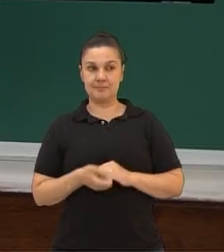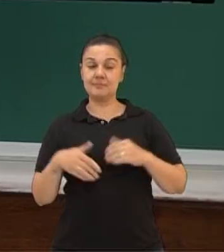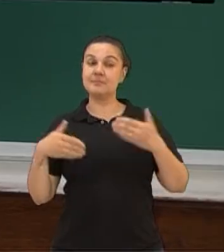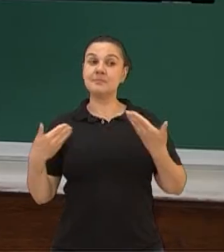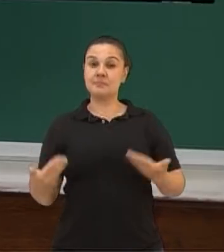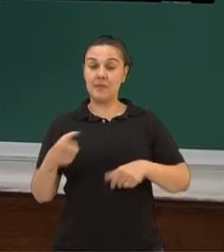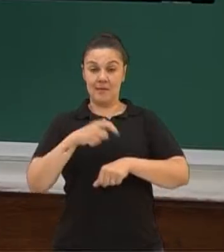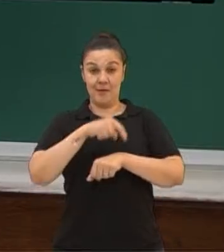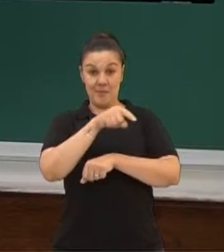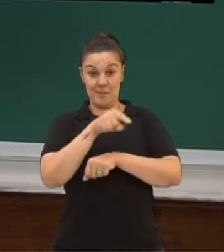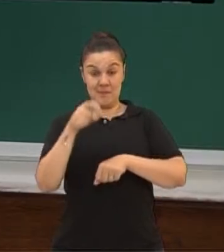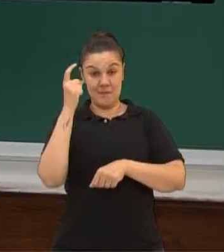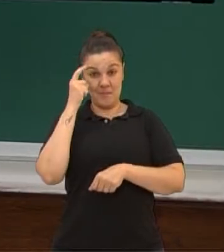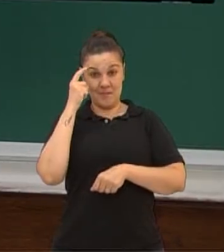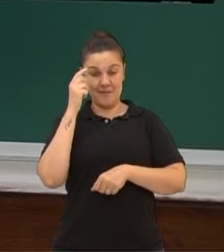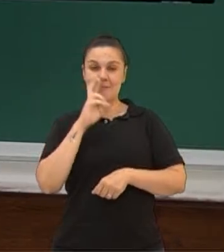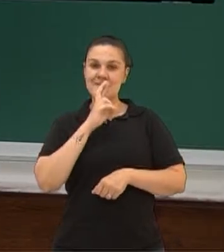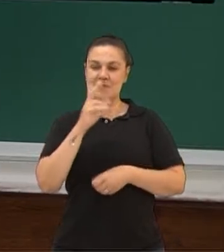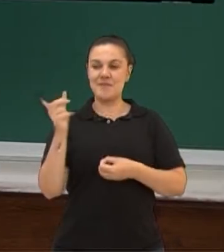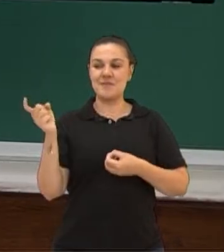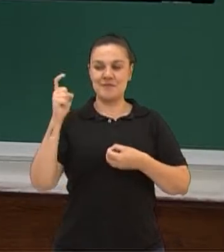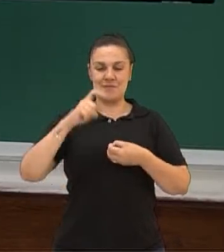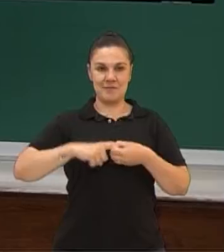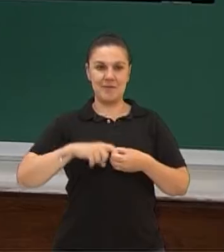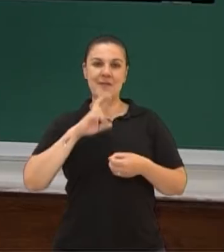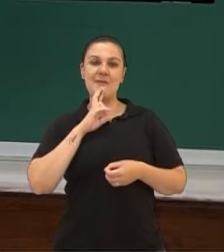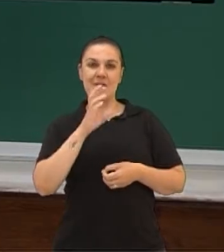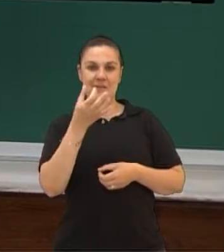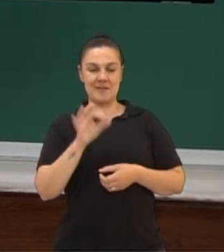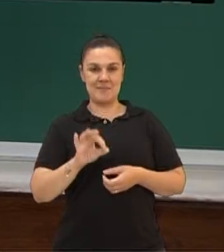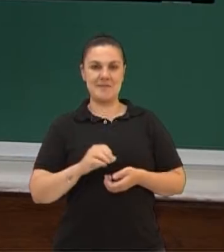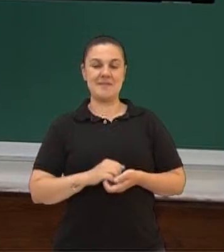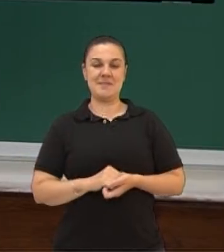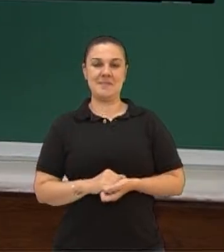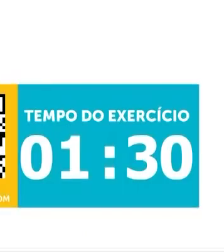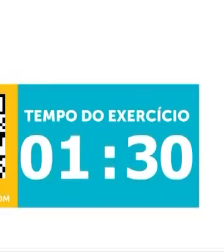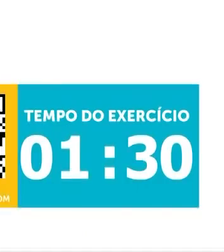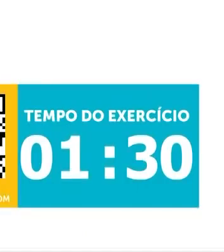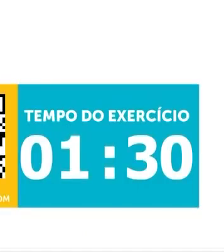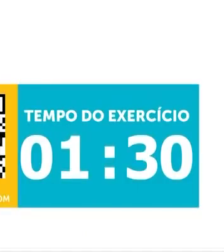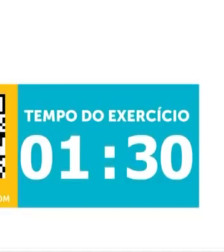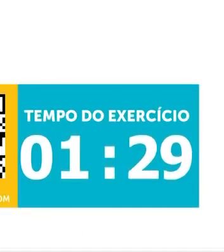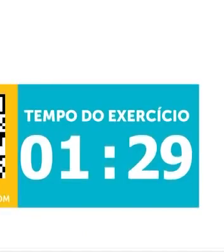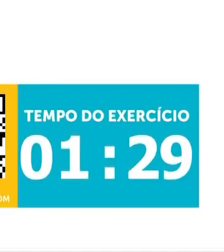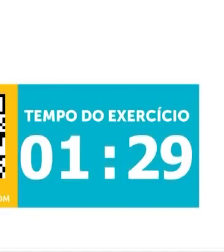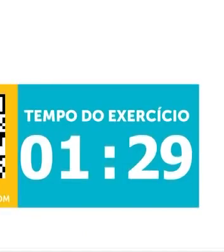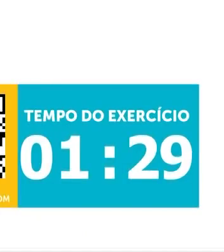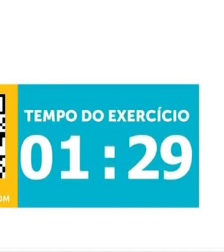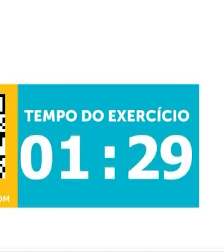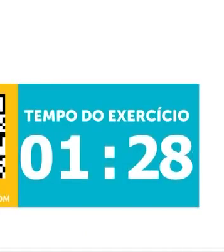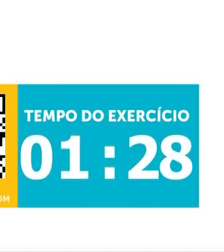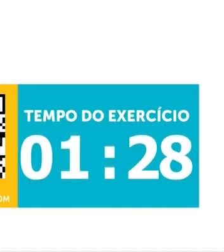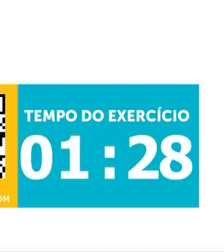Então, um tempo para pensar e responder e já voltamos com a resposta.